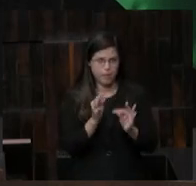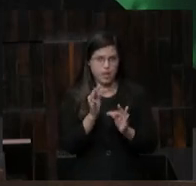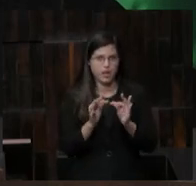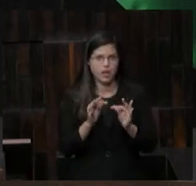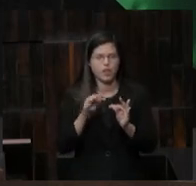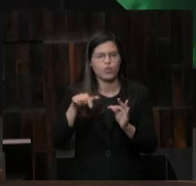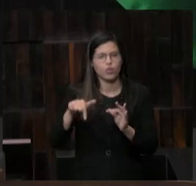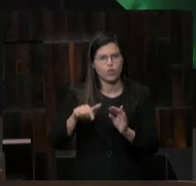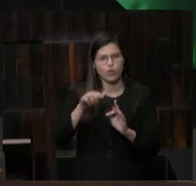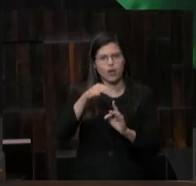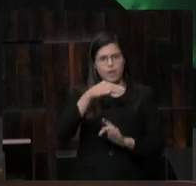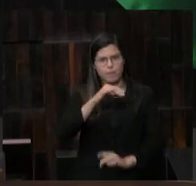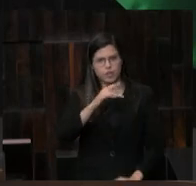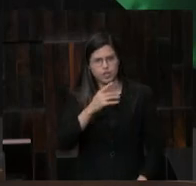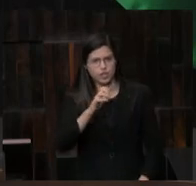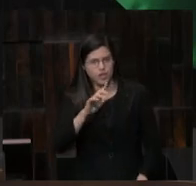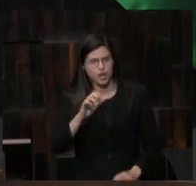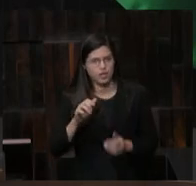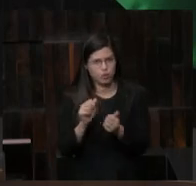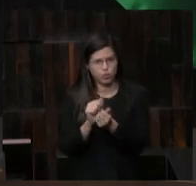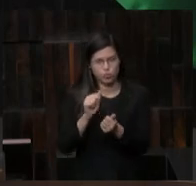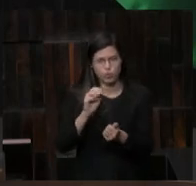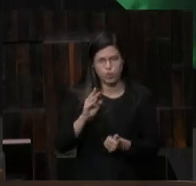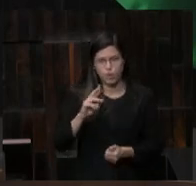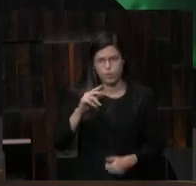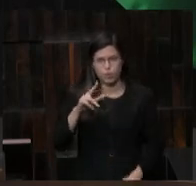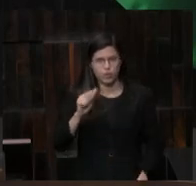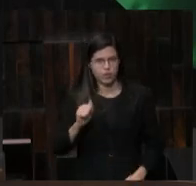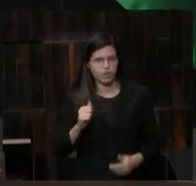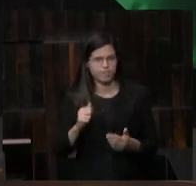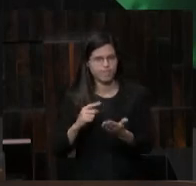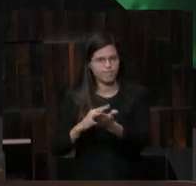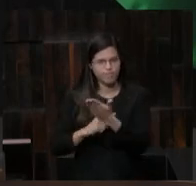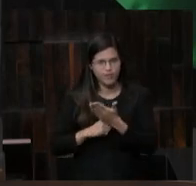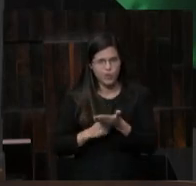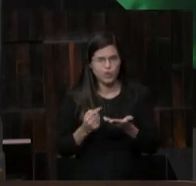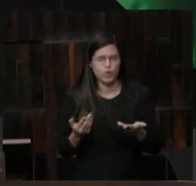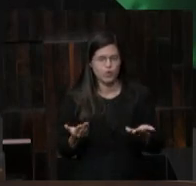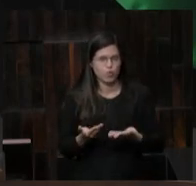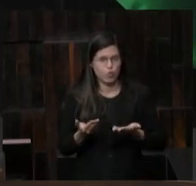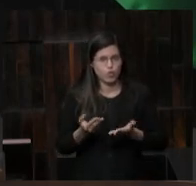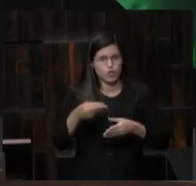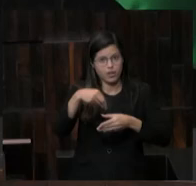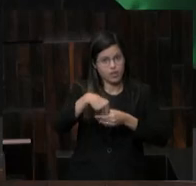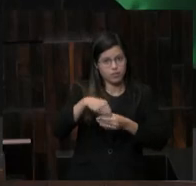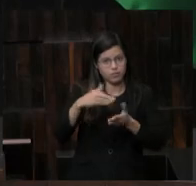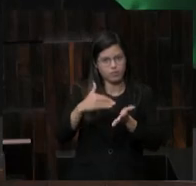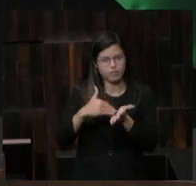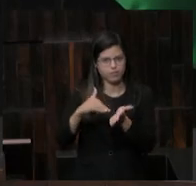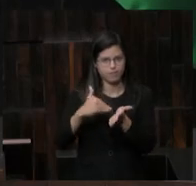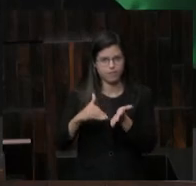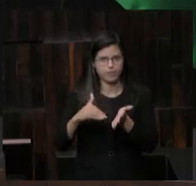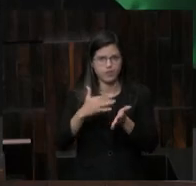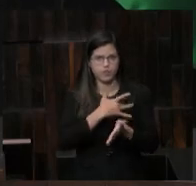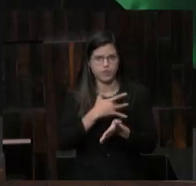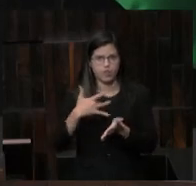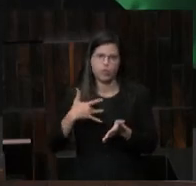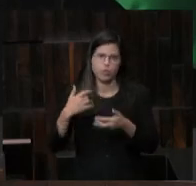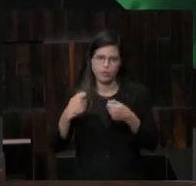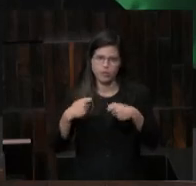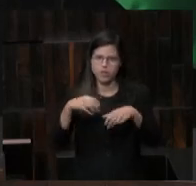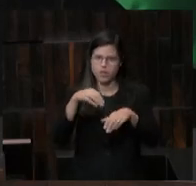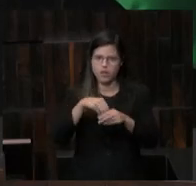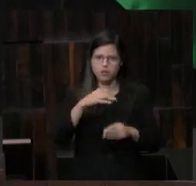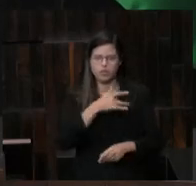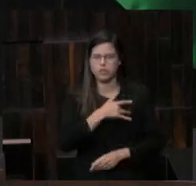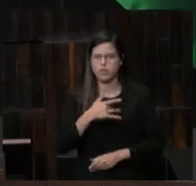junto com a Bruna para nos ajudar, e hoje ela está dentro da Secretaria de Saúde, porque tem que estar dentro da saúde, porque está